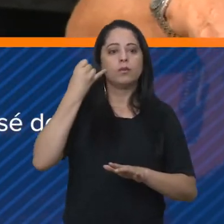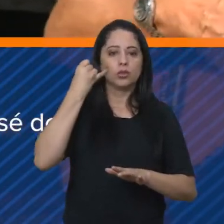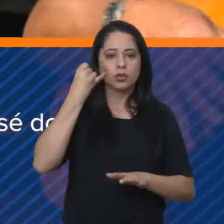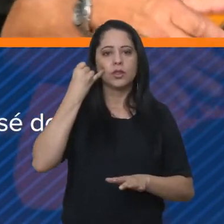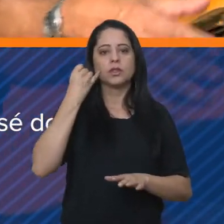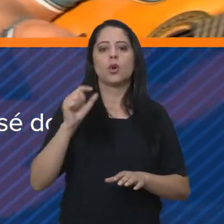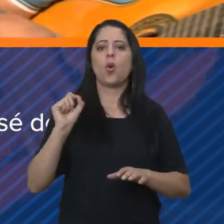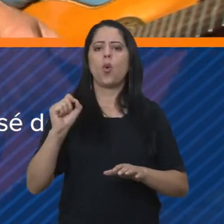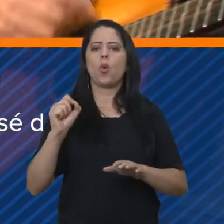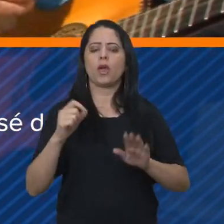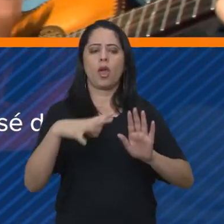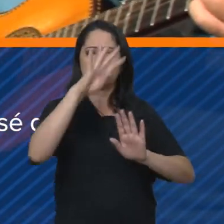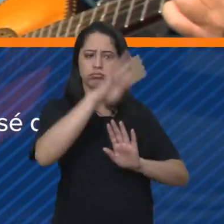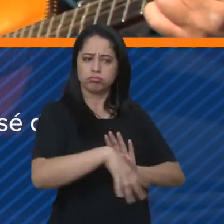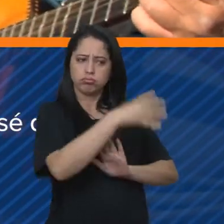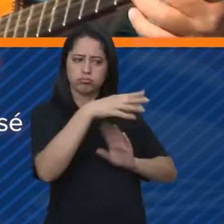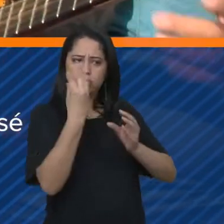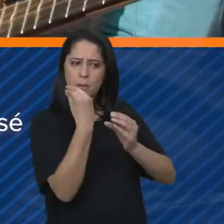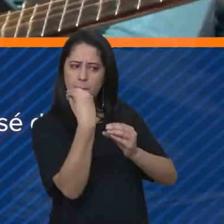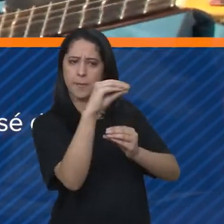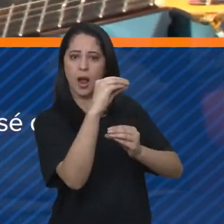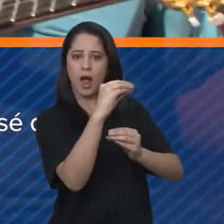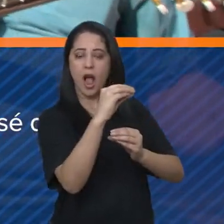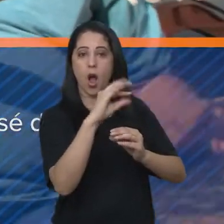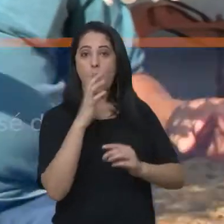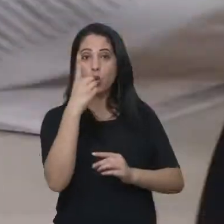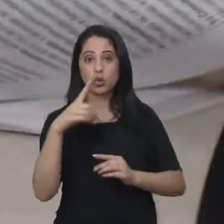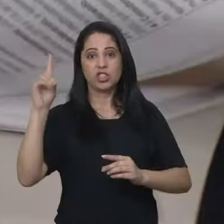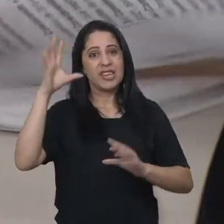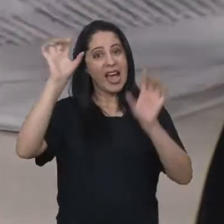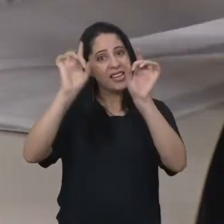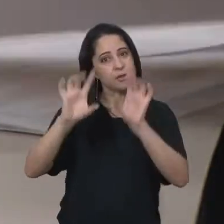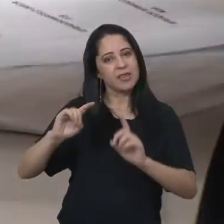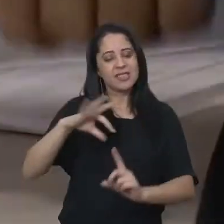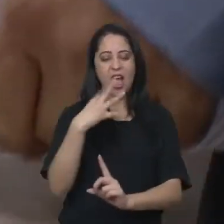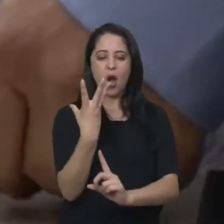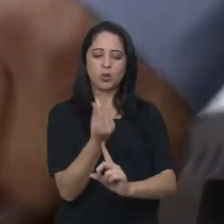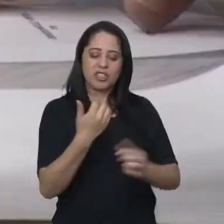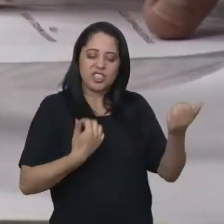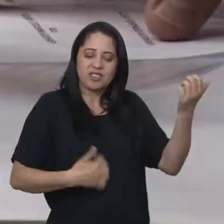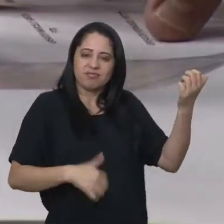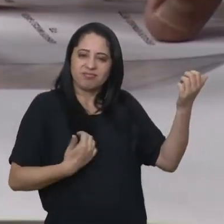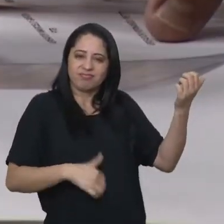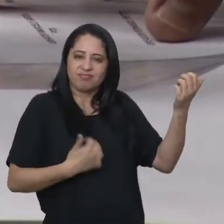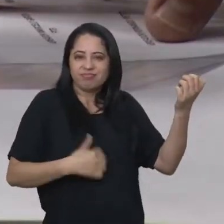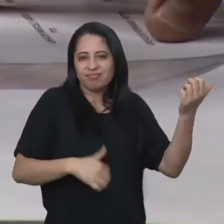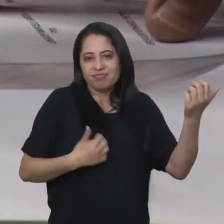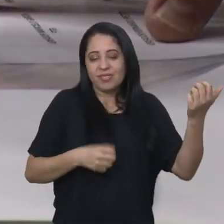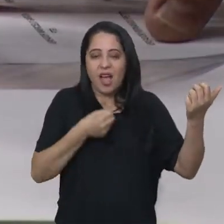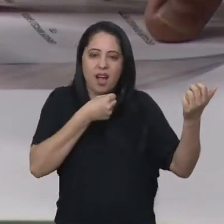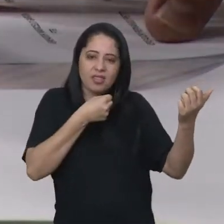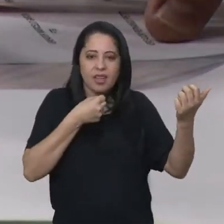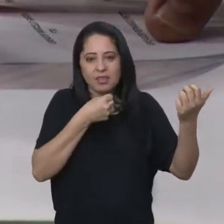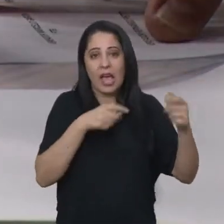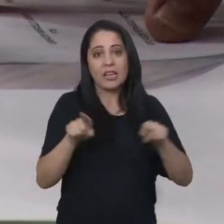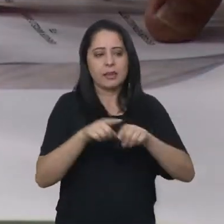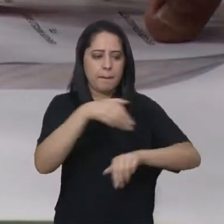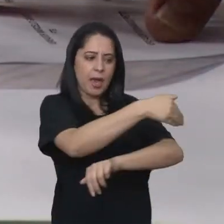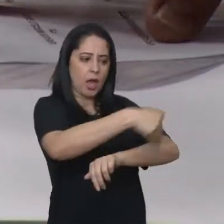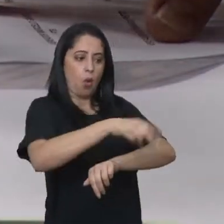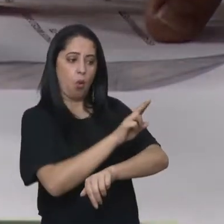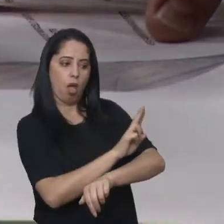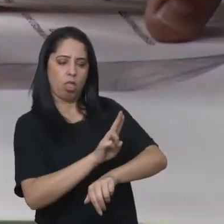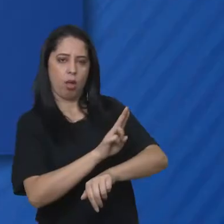calendário oficial do município o Dia do Artista Sertanejo. Outros projetos da pauta são para denominação de ruas e